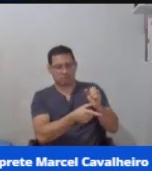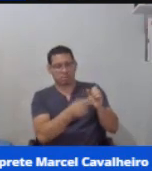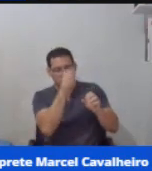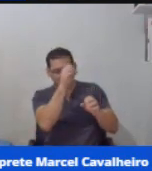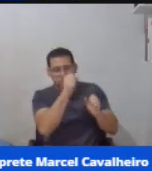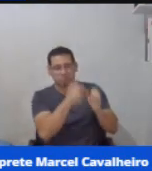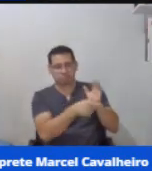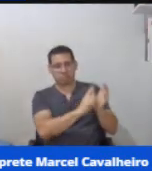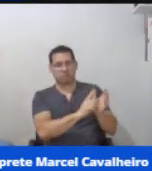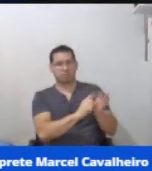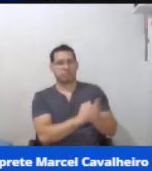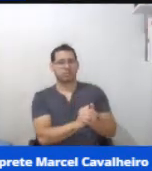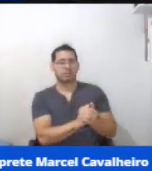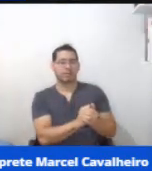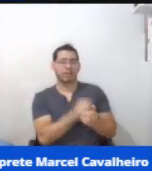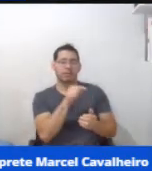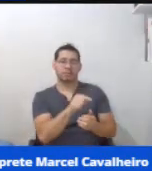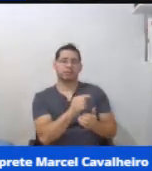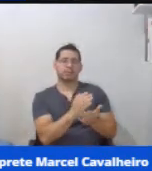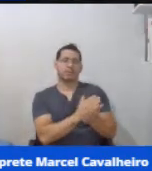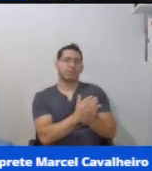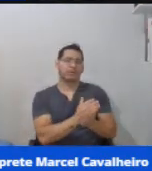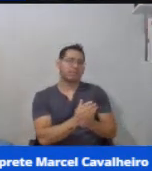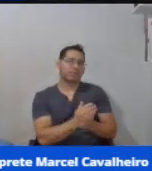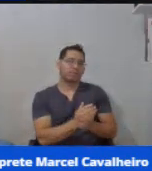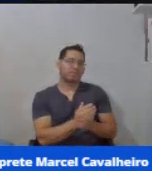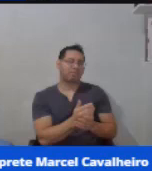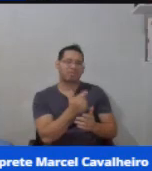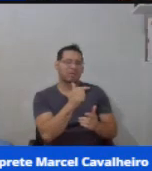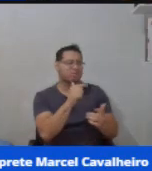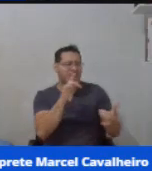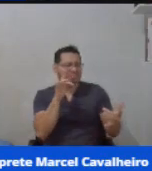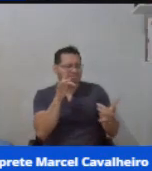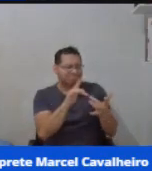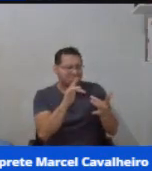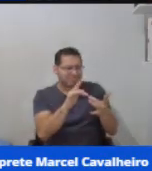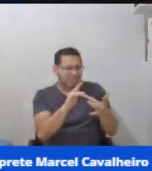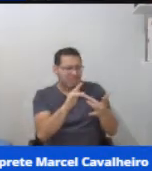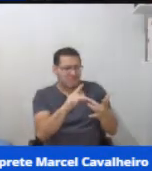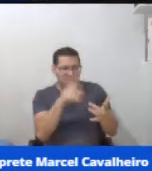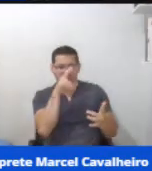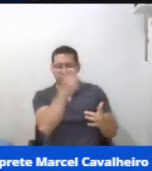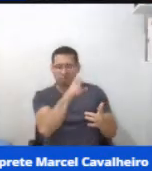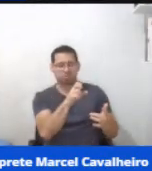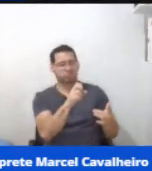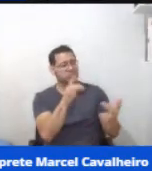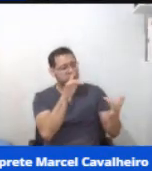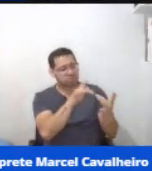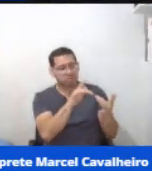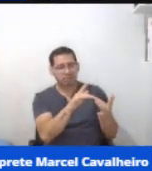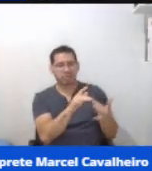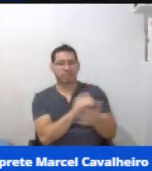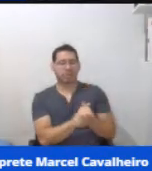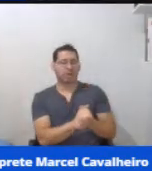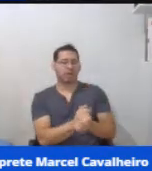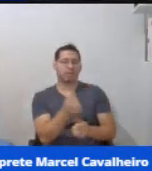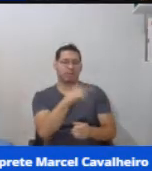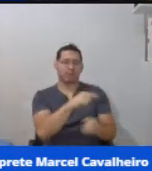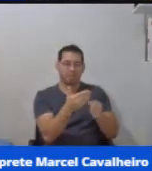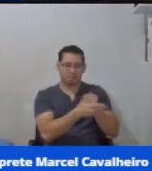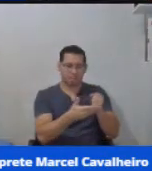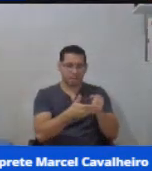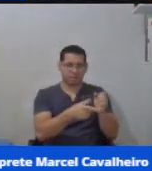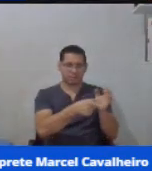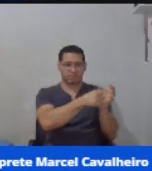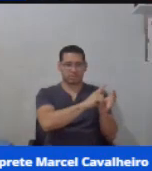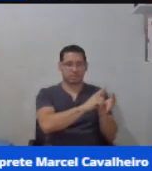implica em não reconhecermos dependência ou forte relação simultânea entre objetos de conhecimento e